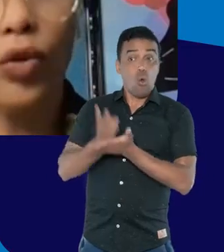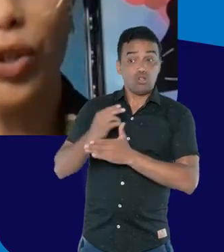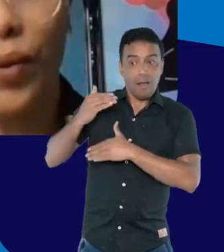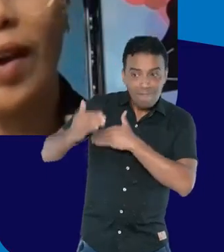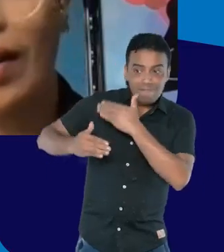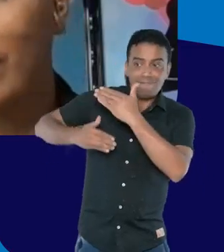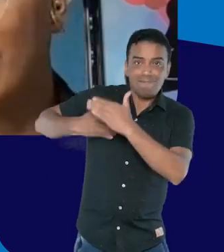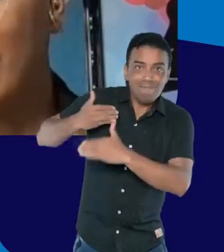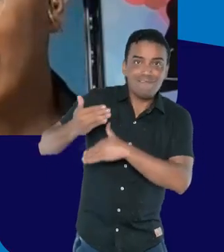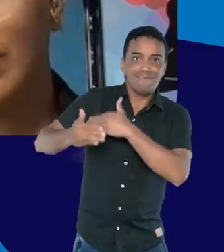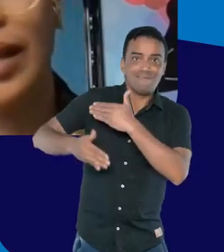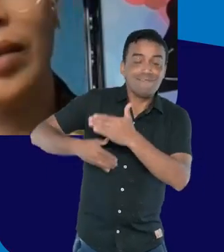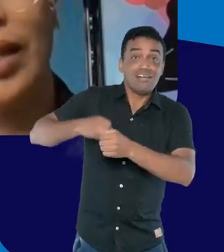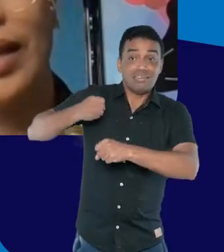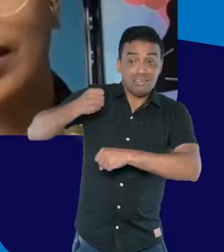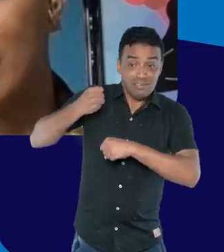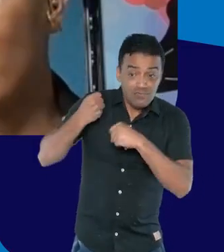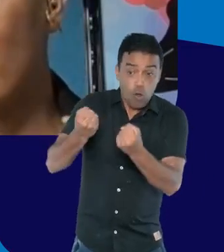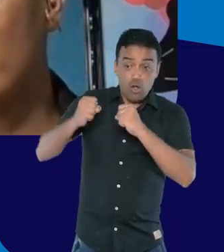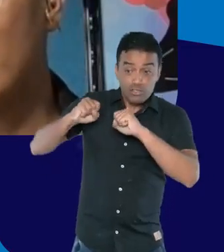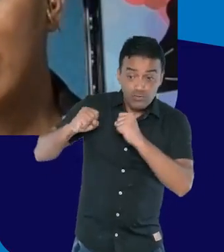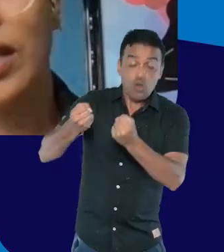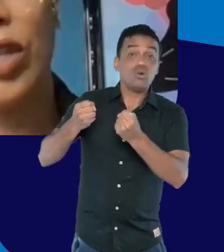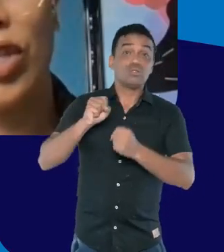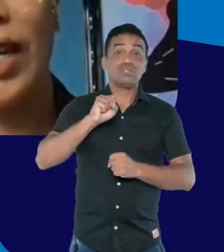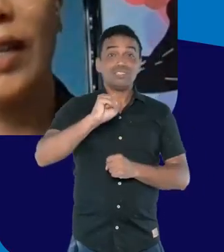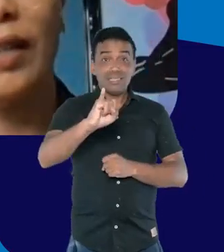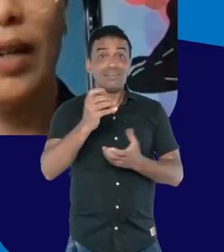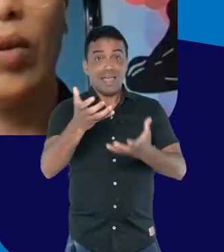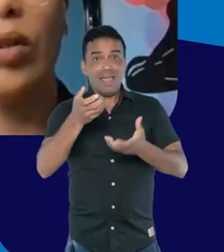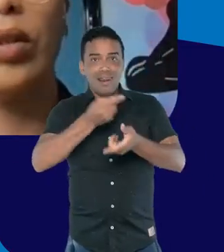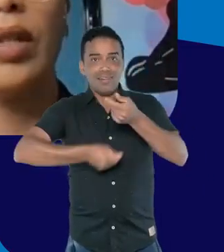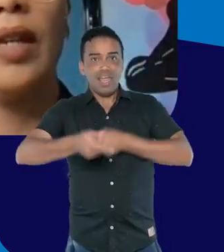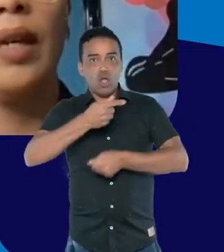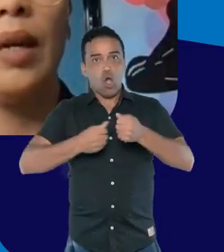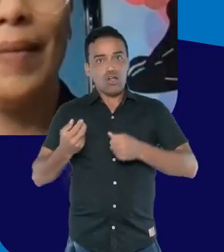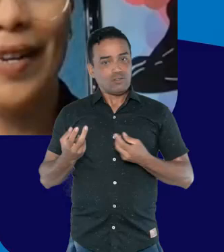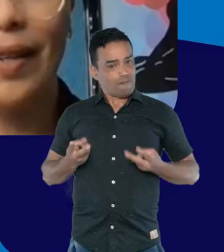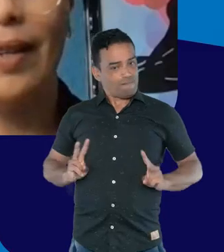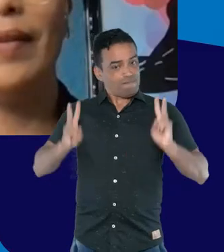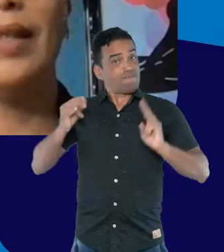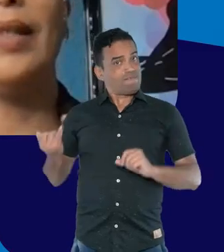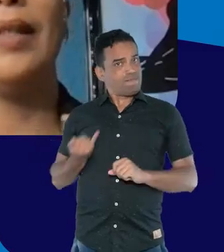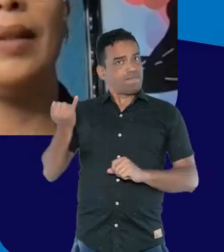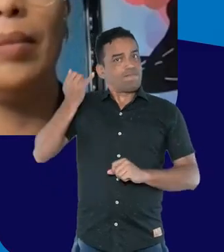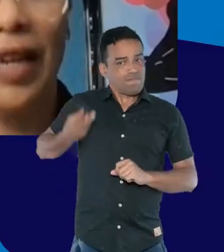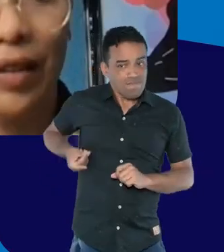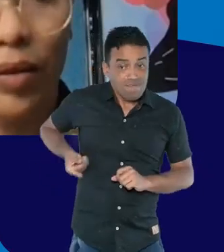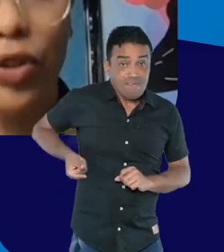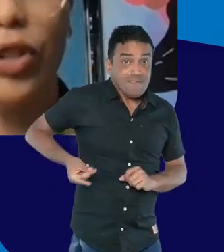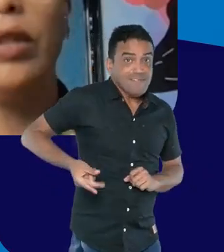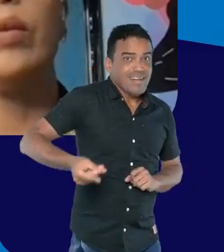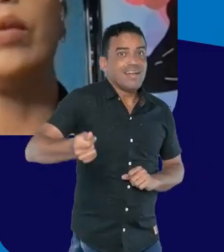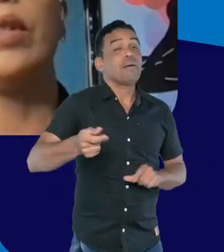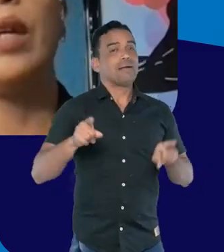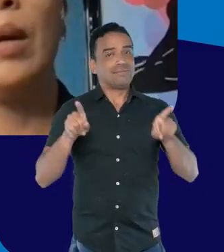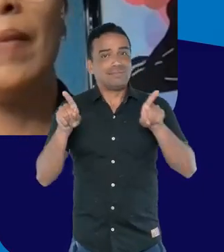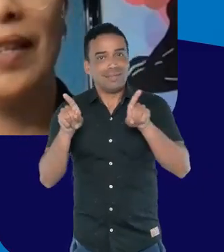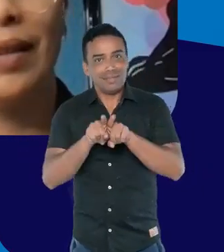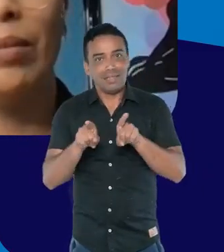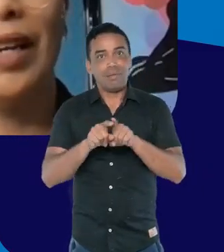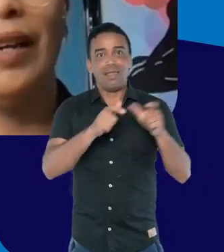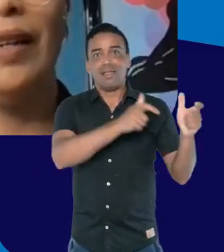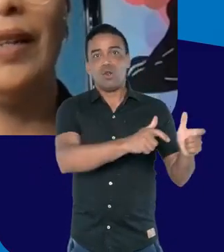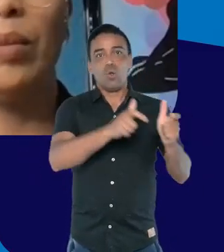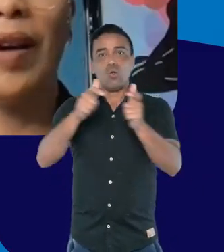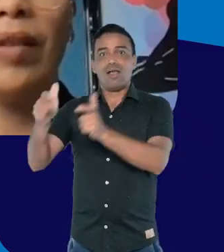precisa continuar avançando dentro desses esforços se a gente quer ter negócios mais relevantes, mais longínquos,